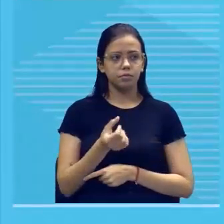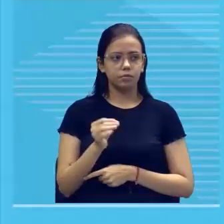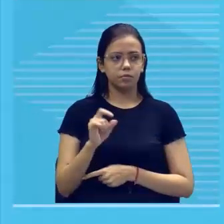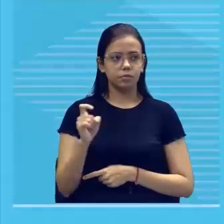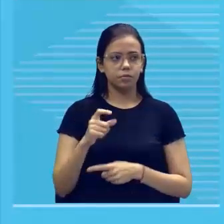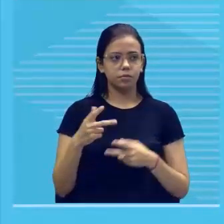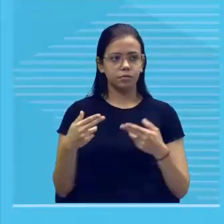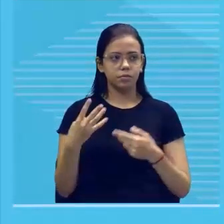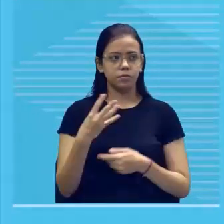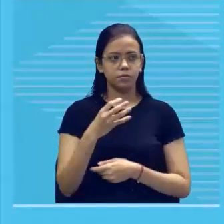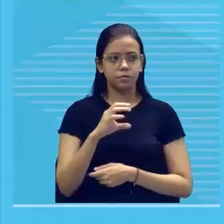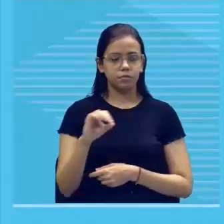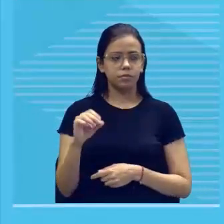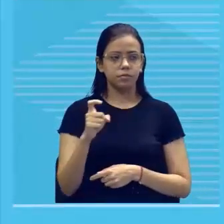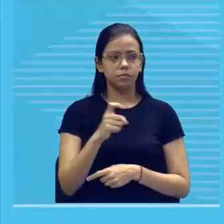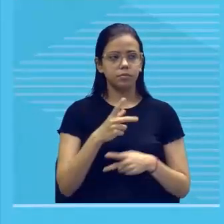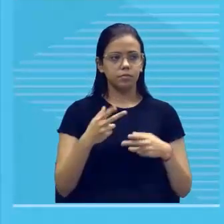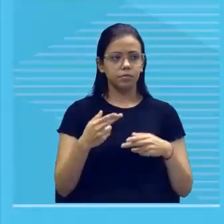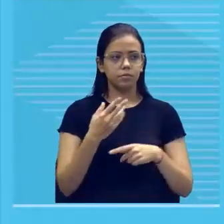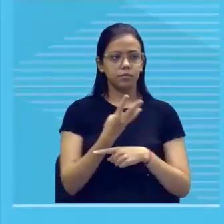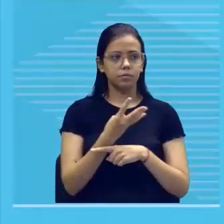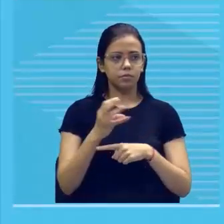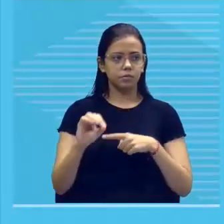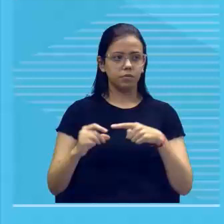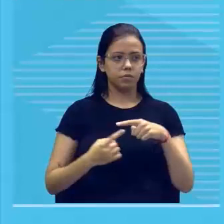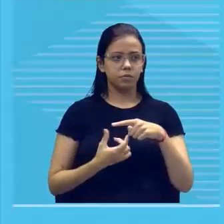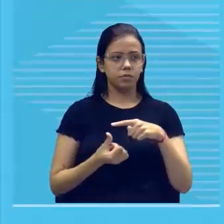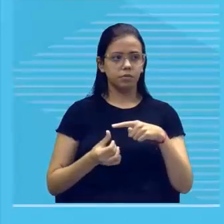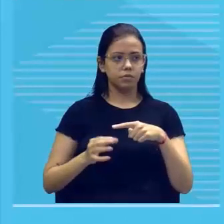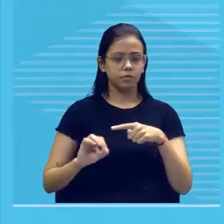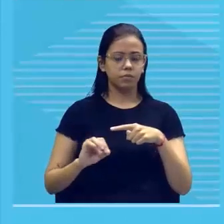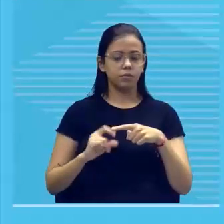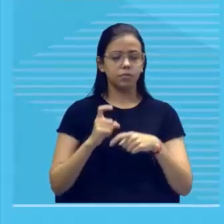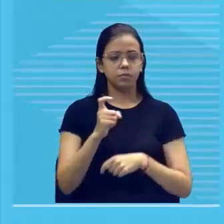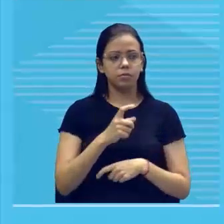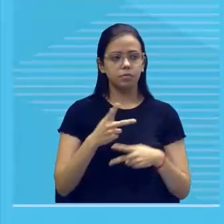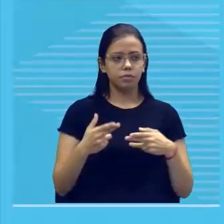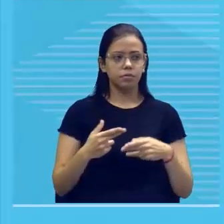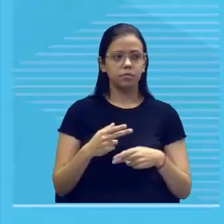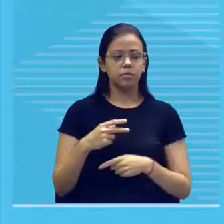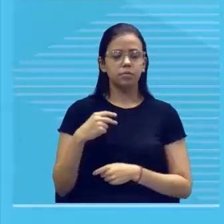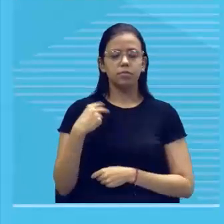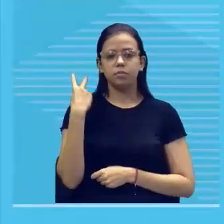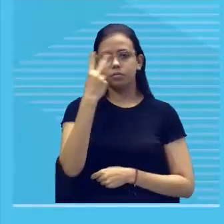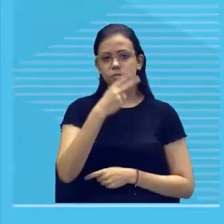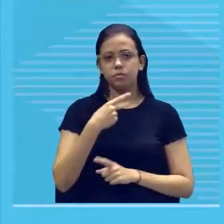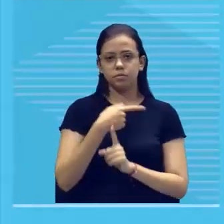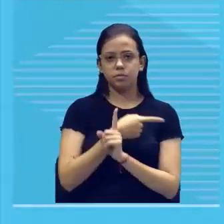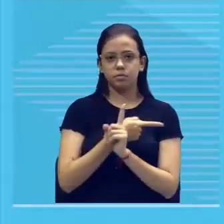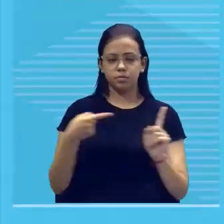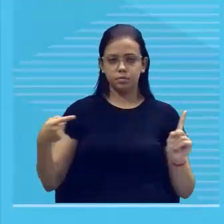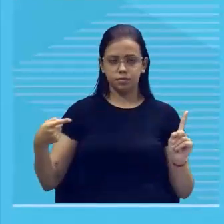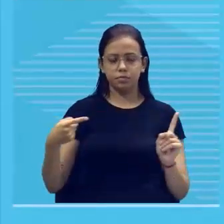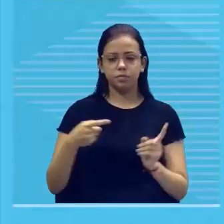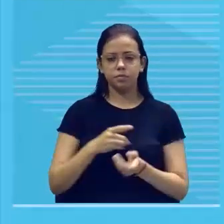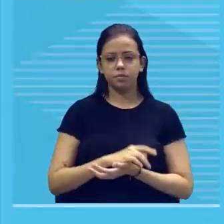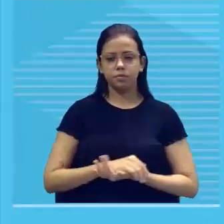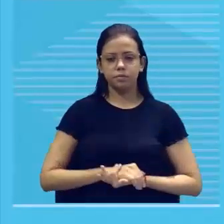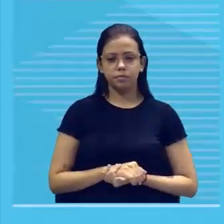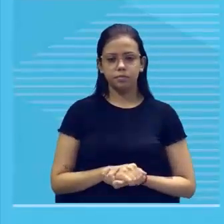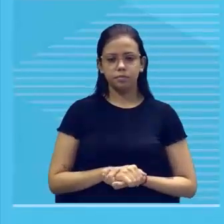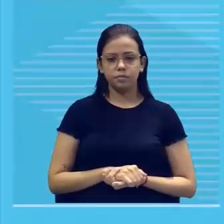jogos 160 dividindo né o nosso X é duas, 5 horas ou seja